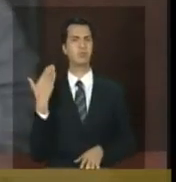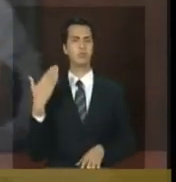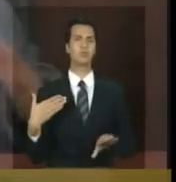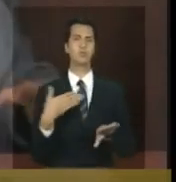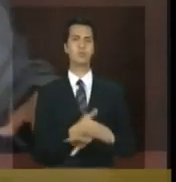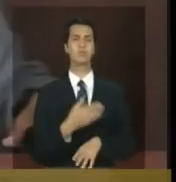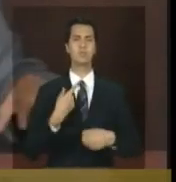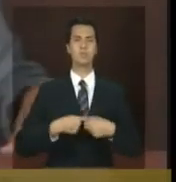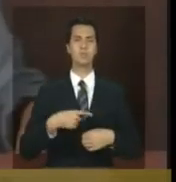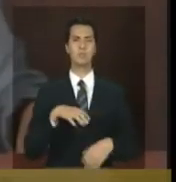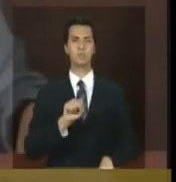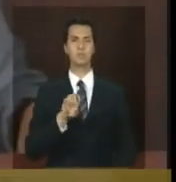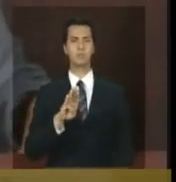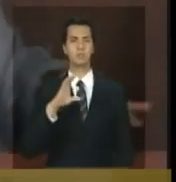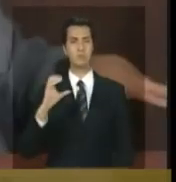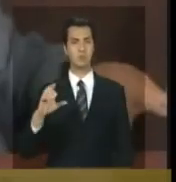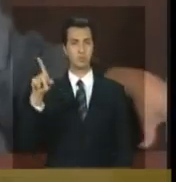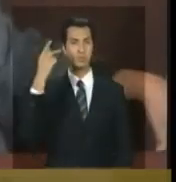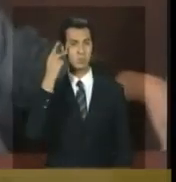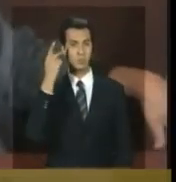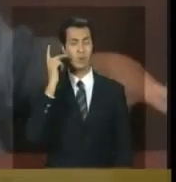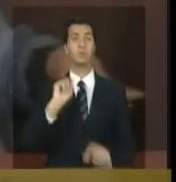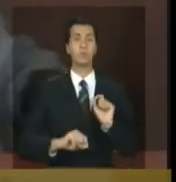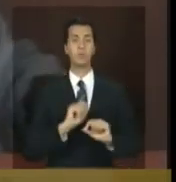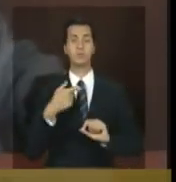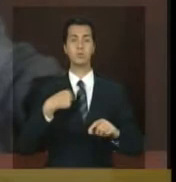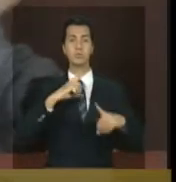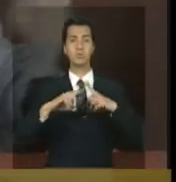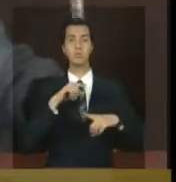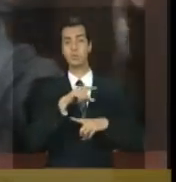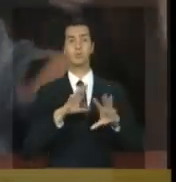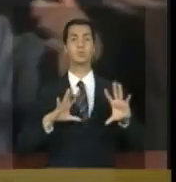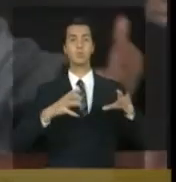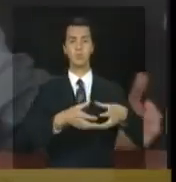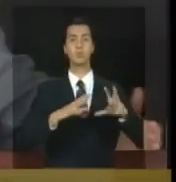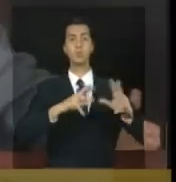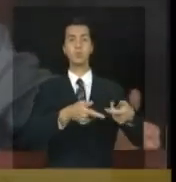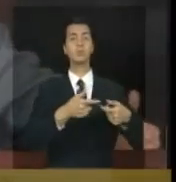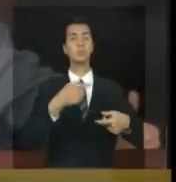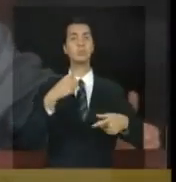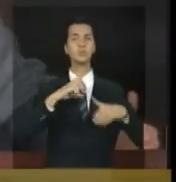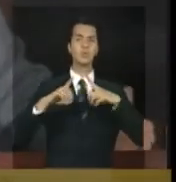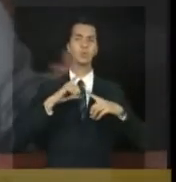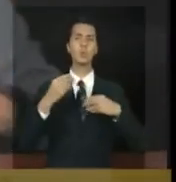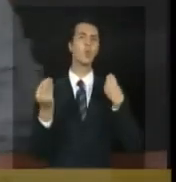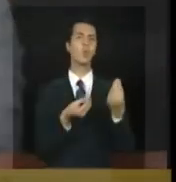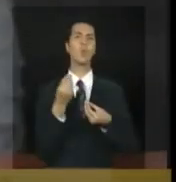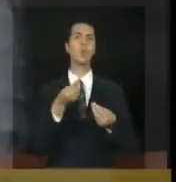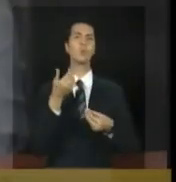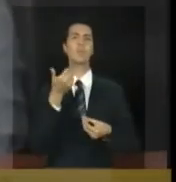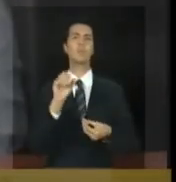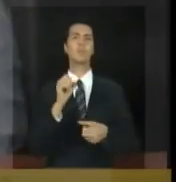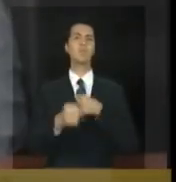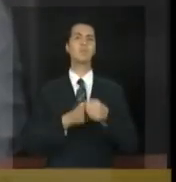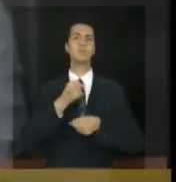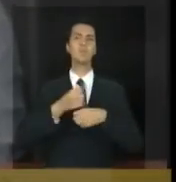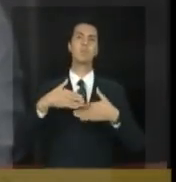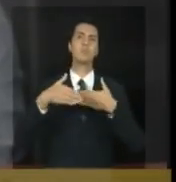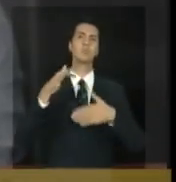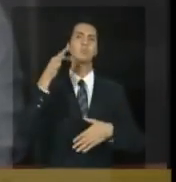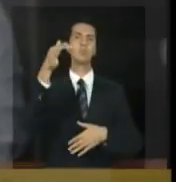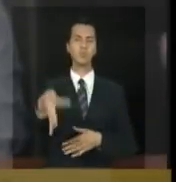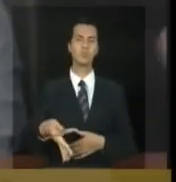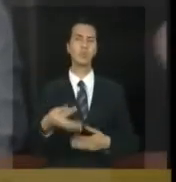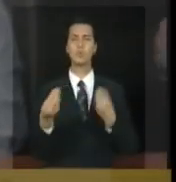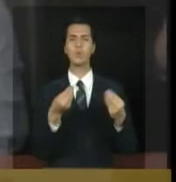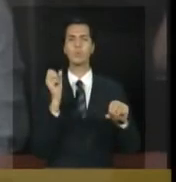Bernardo do Campo, que a preocupação dos metalúrgicos era quais são os novos empregos daqui a 10 anos. Já que a discussão de mobilidade urbana, já que